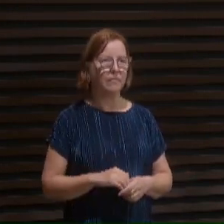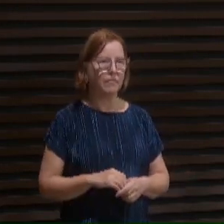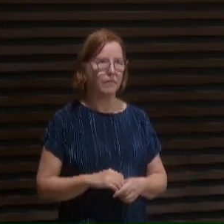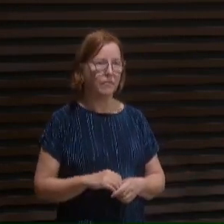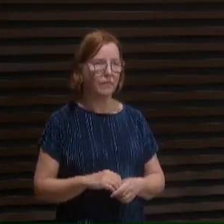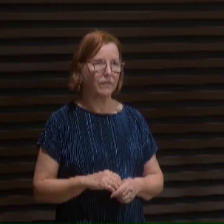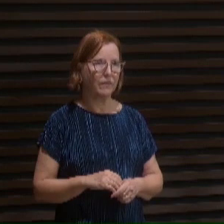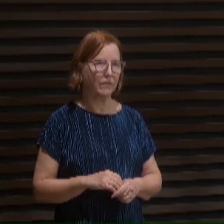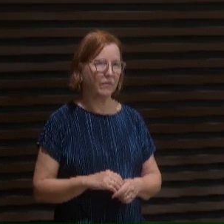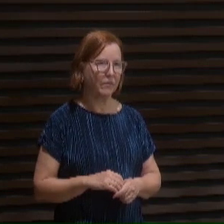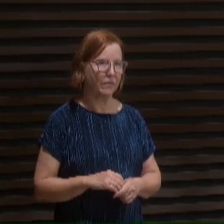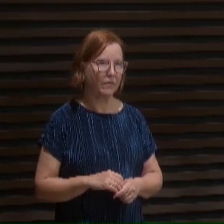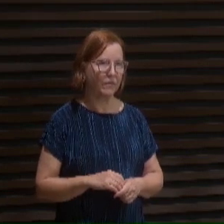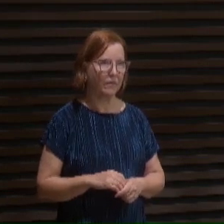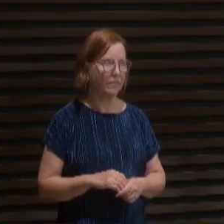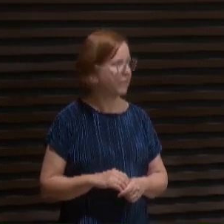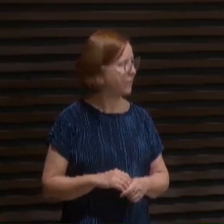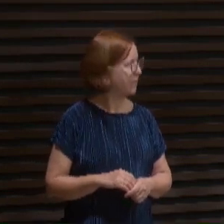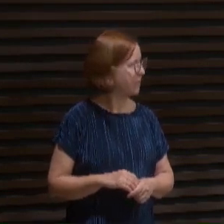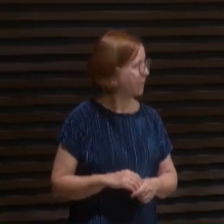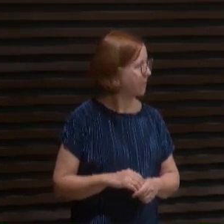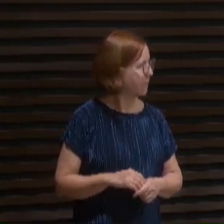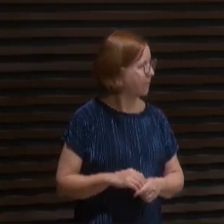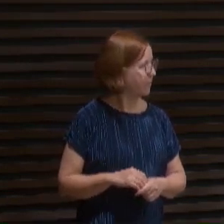Isso é Provérbios.